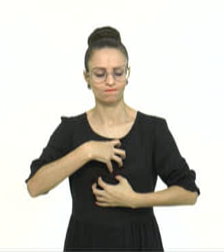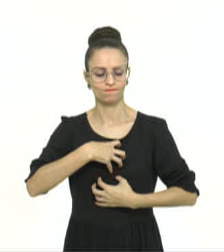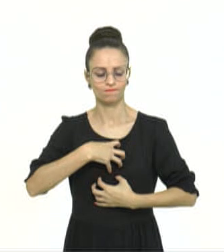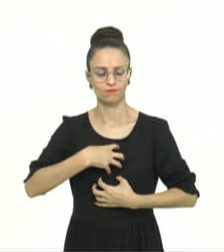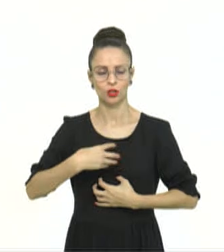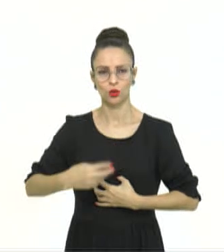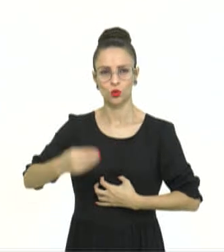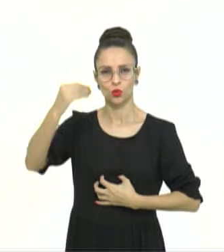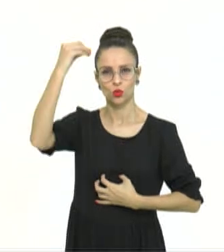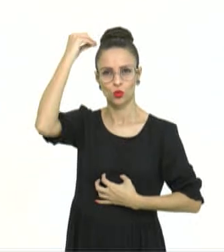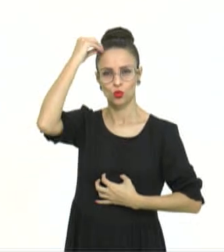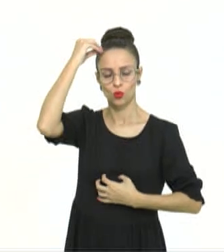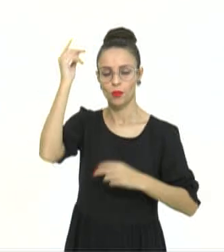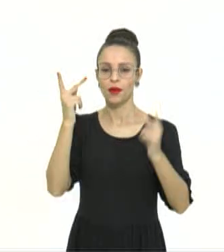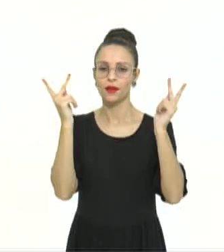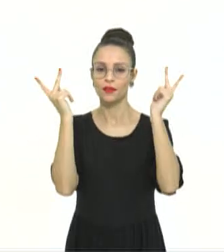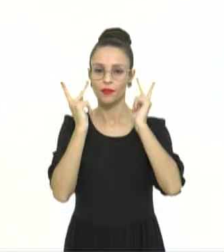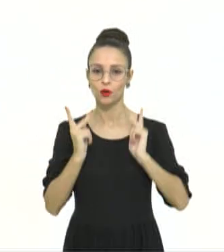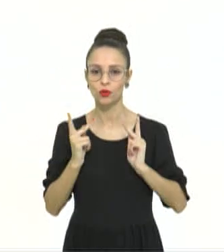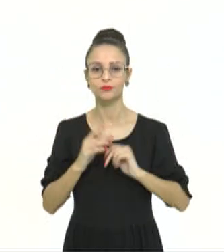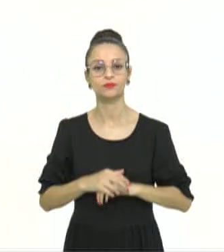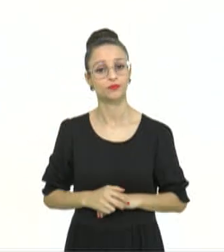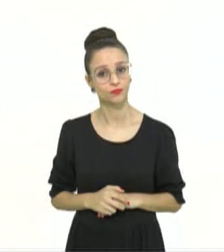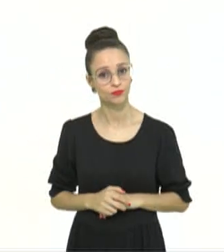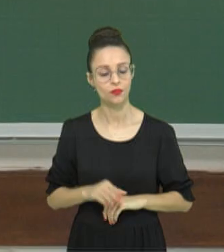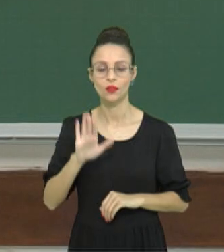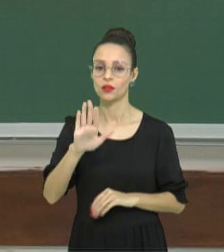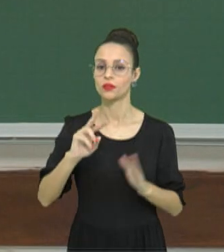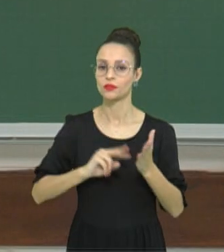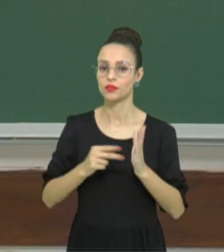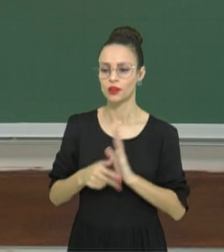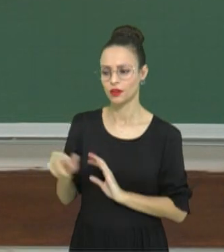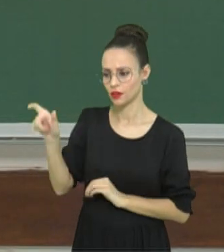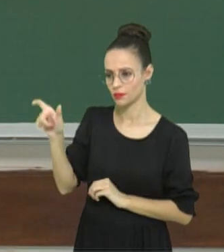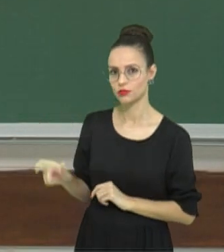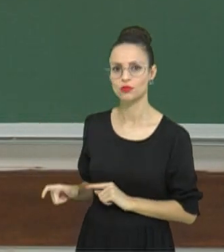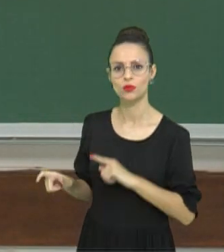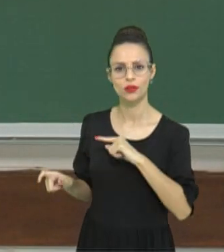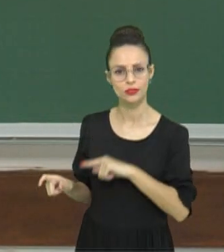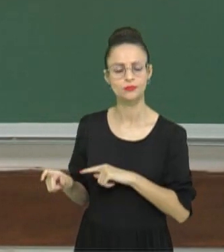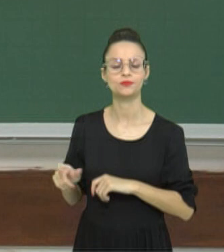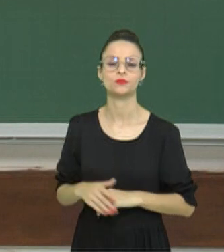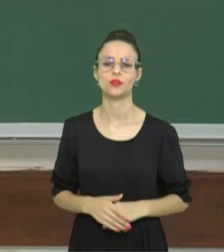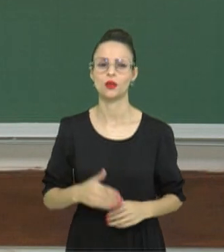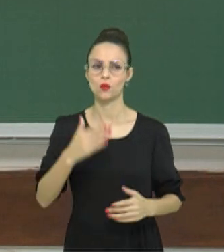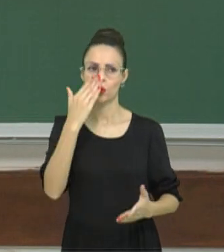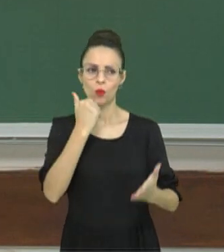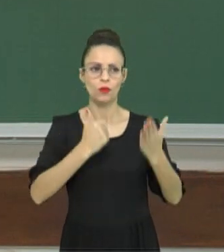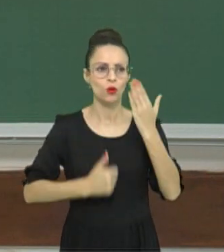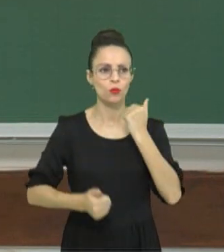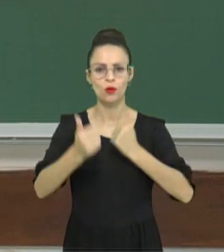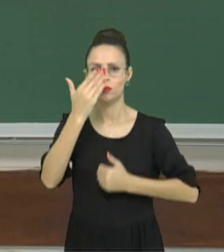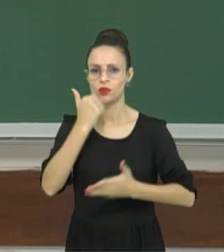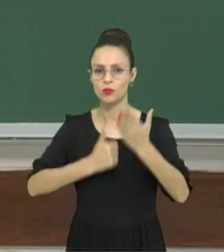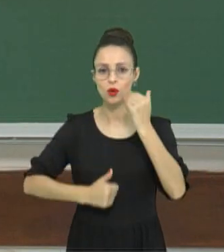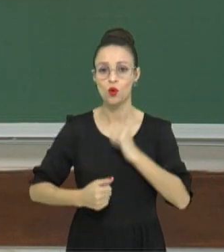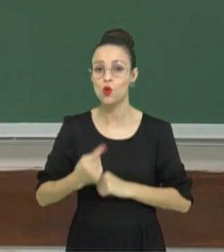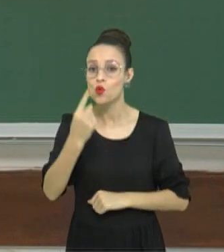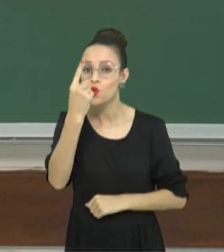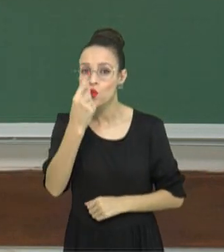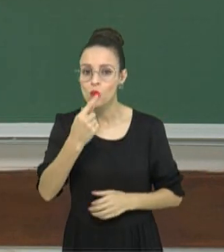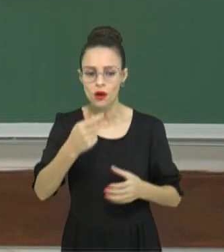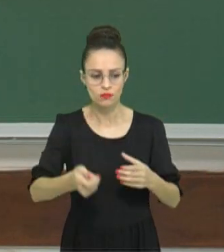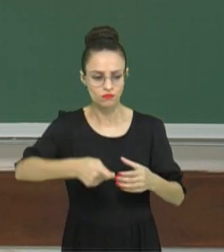de culpa e vergonha. Ou seja, essa pessoa come muito em uma única